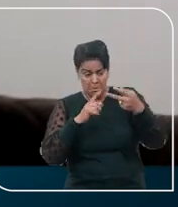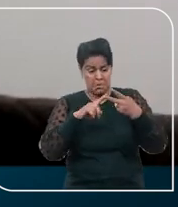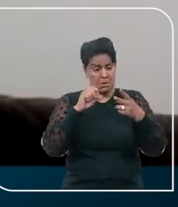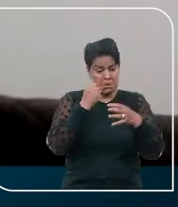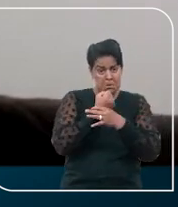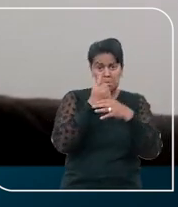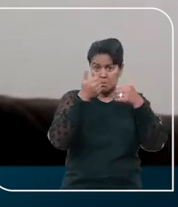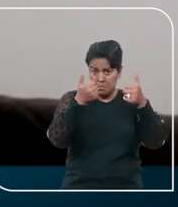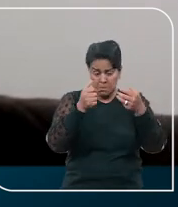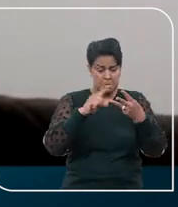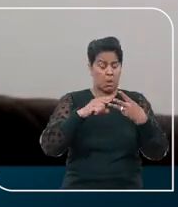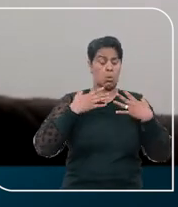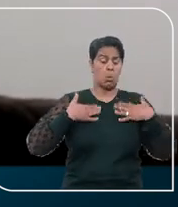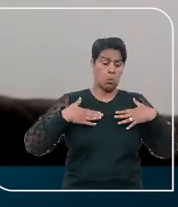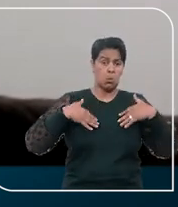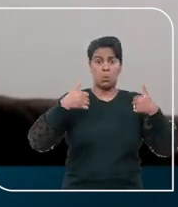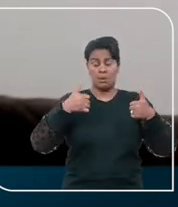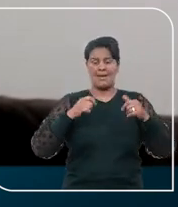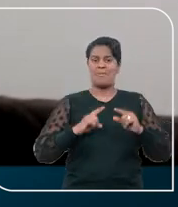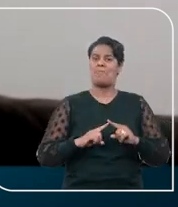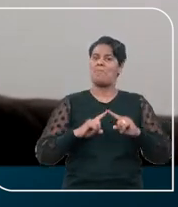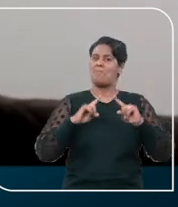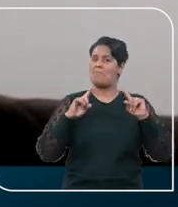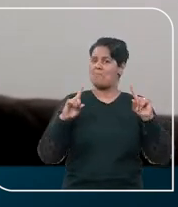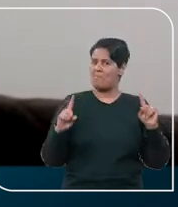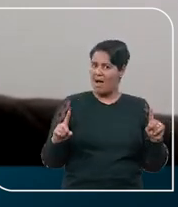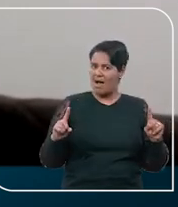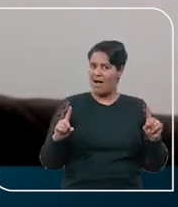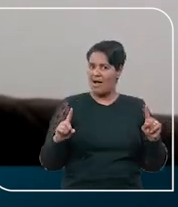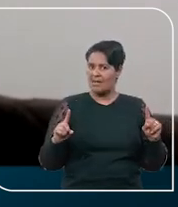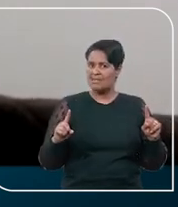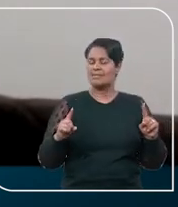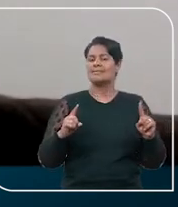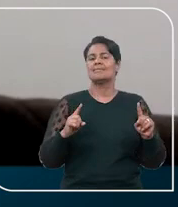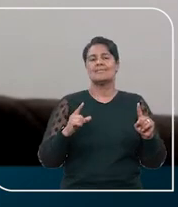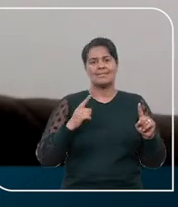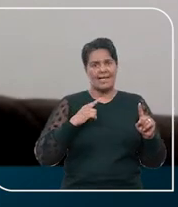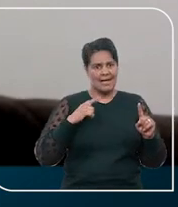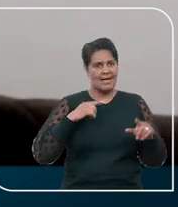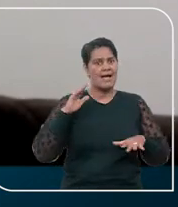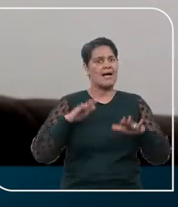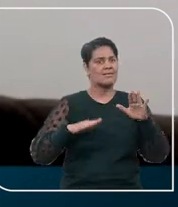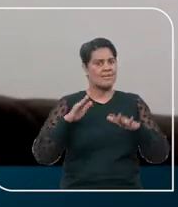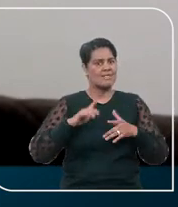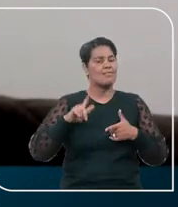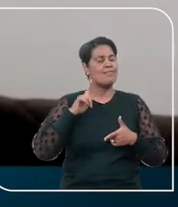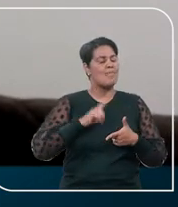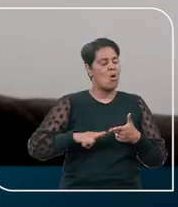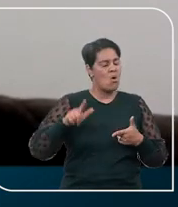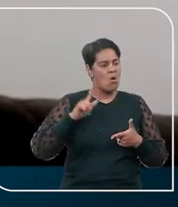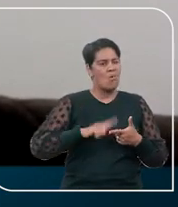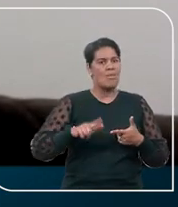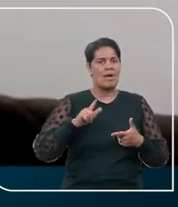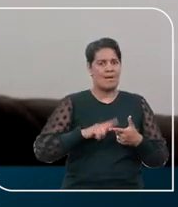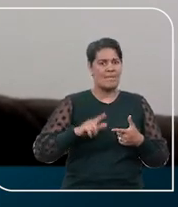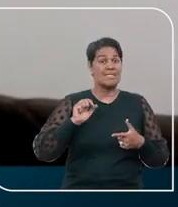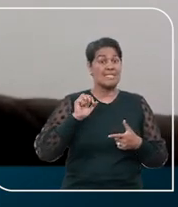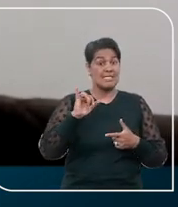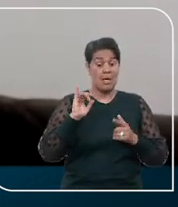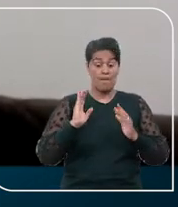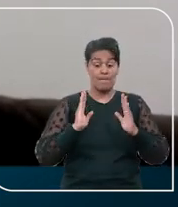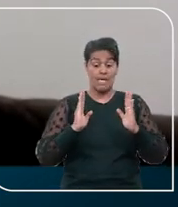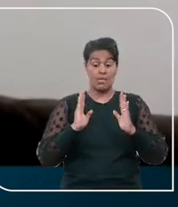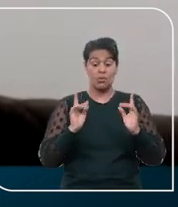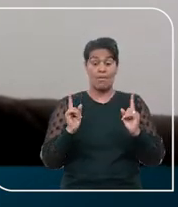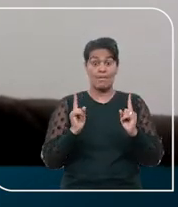demais coproprietários. Só que começamos a ter problema com locações em menor período,